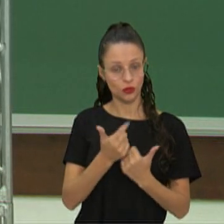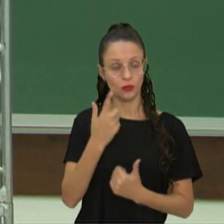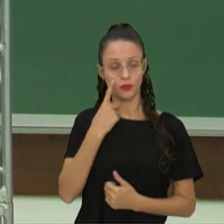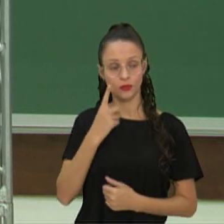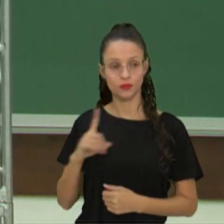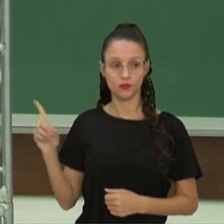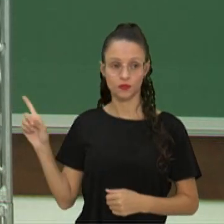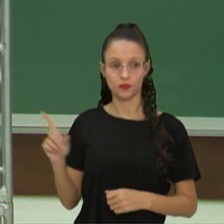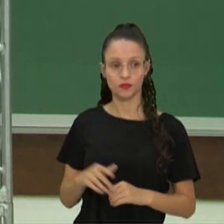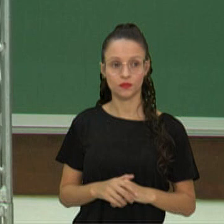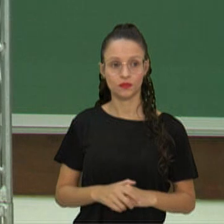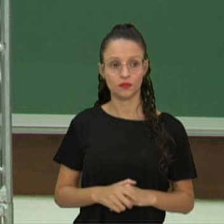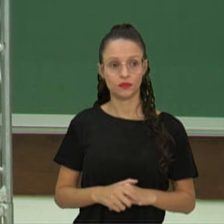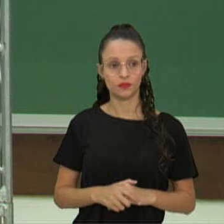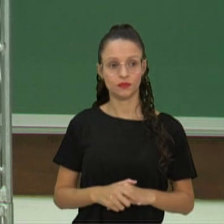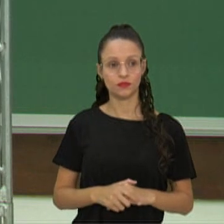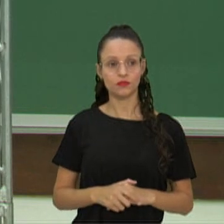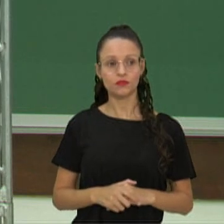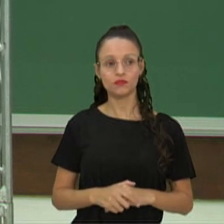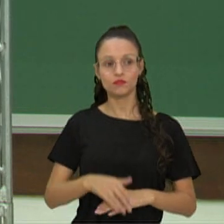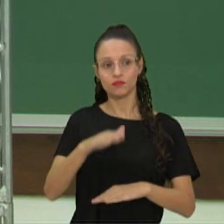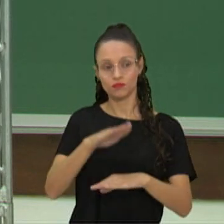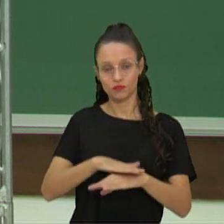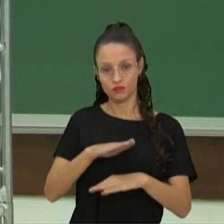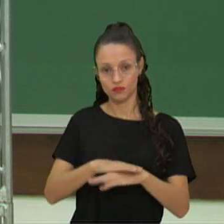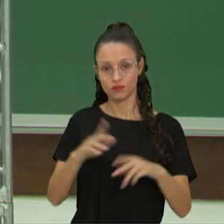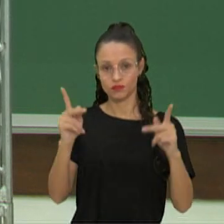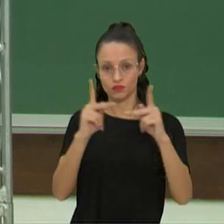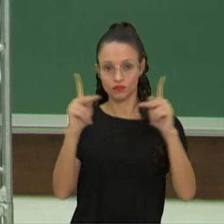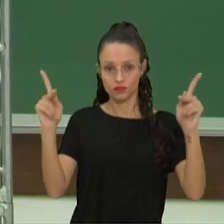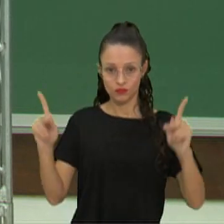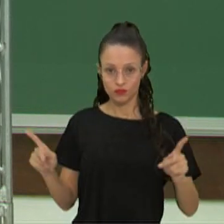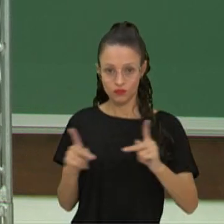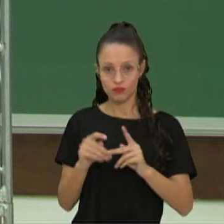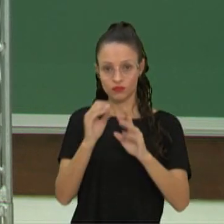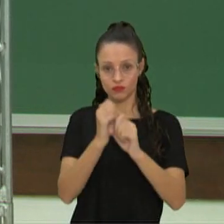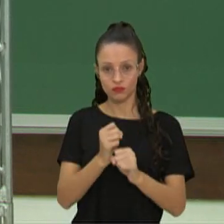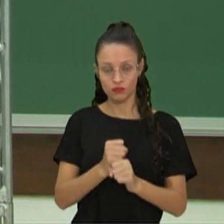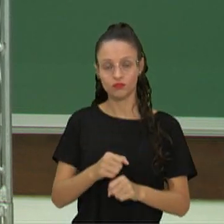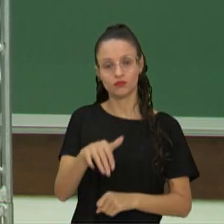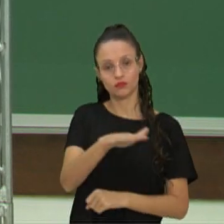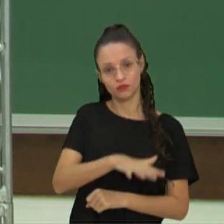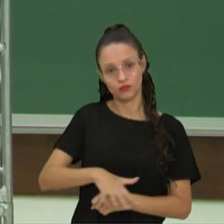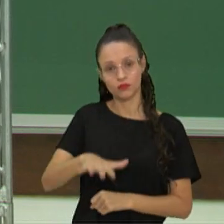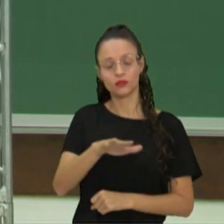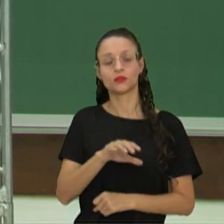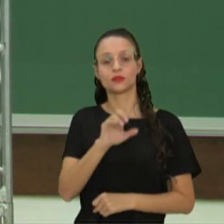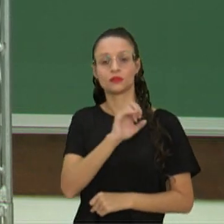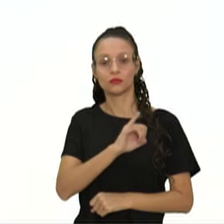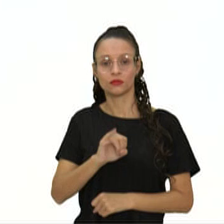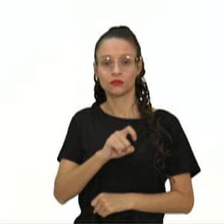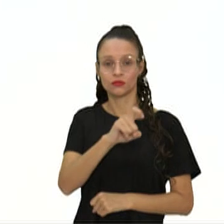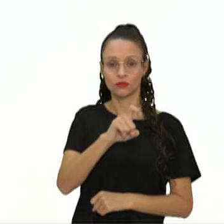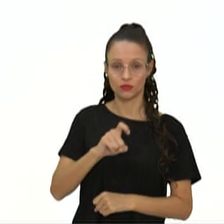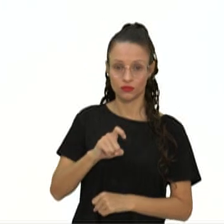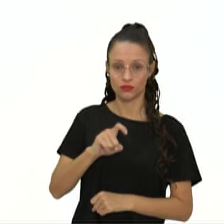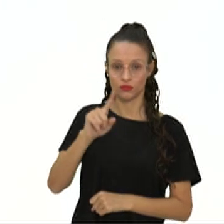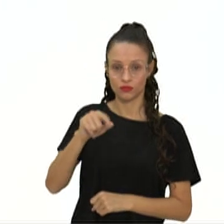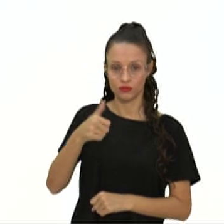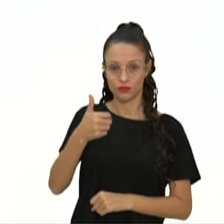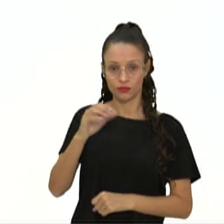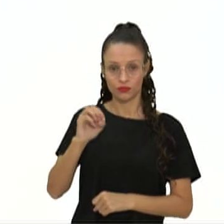conferida. Ó, determine o perímetro e a área desse terreno, considerando que o valor de x mede 10